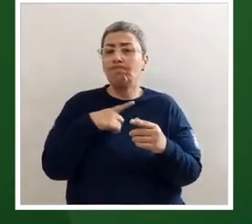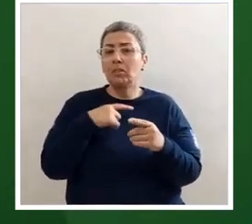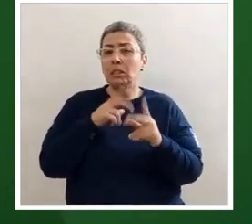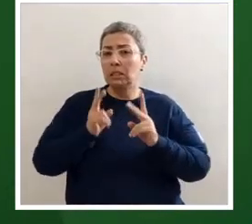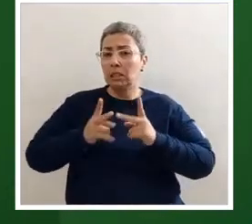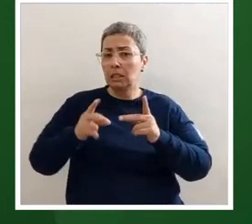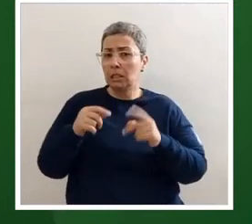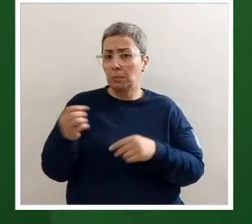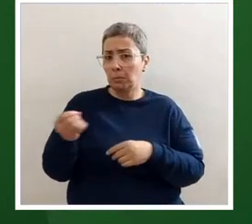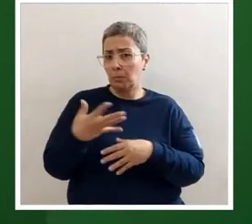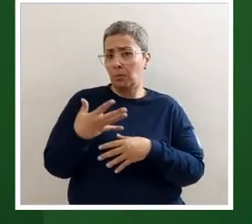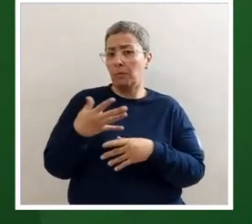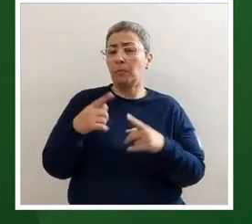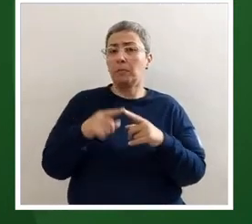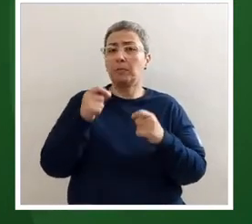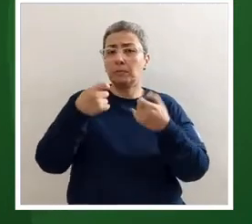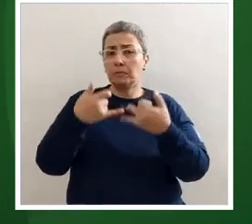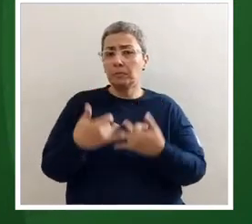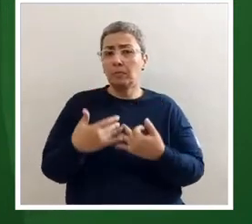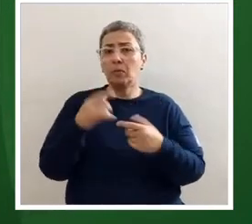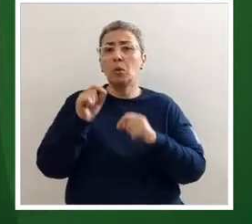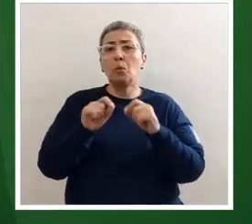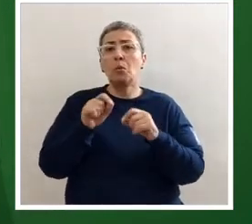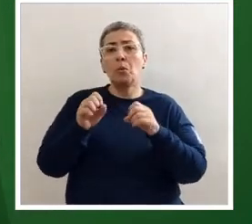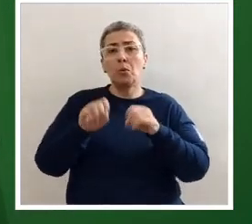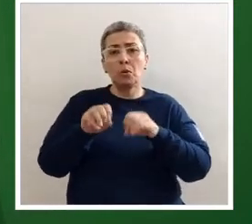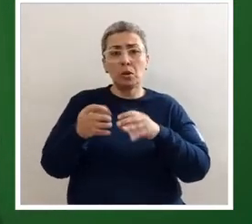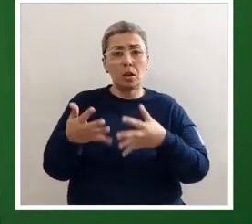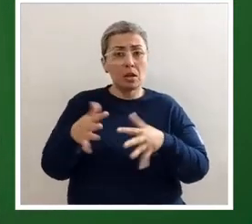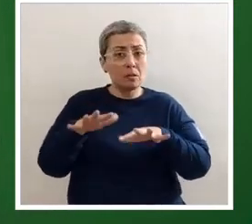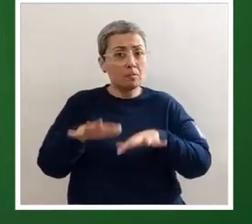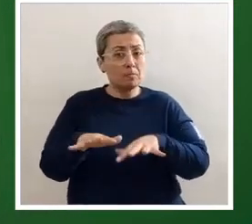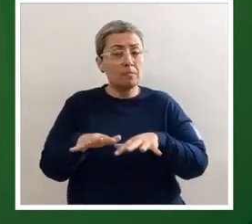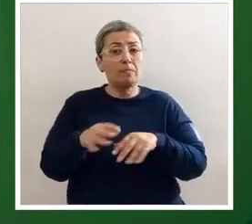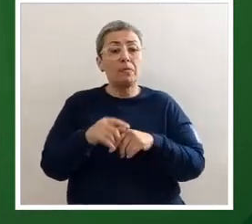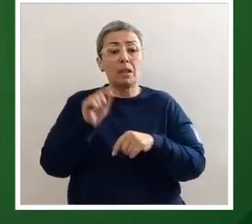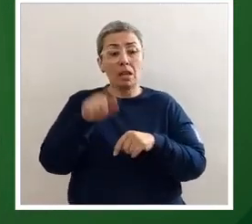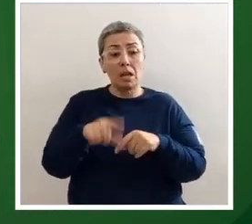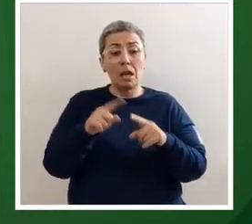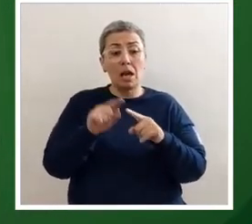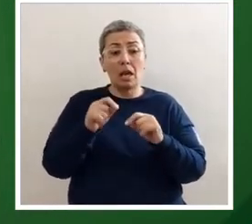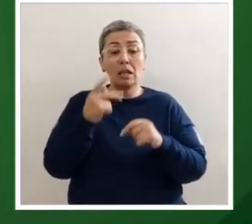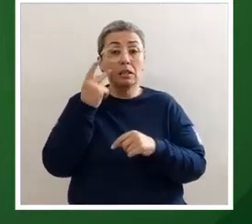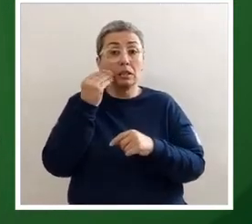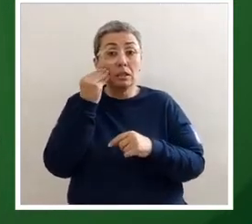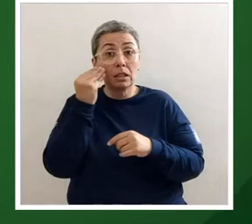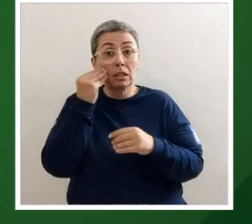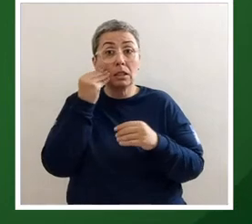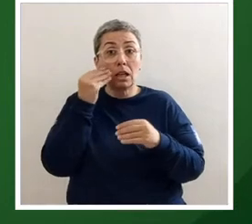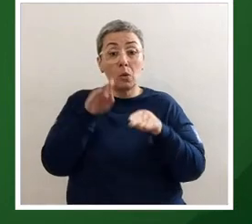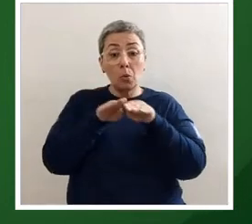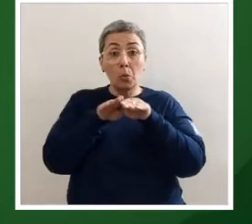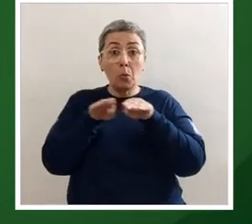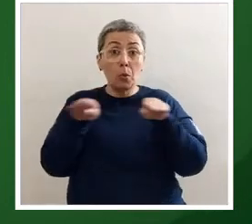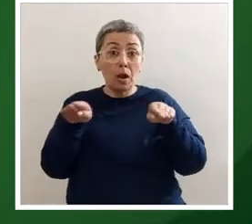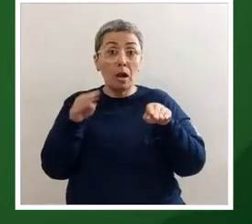sempre atual ele diz assim que a educação inclusiva ela procura equiparar